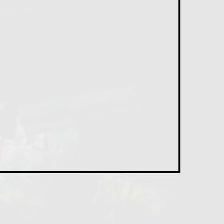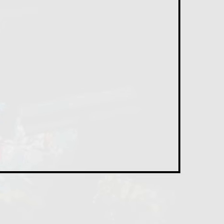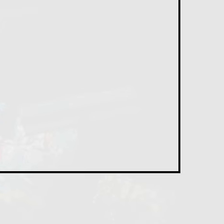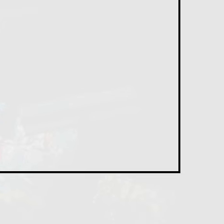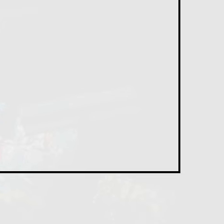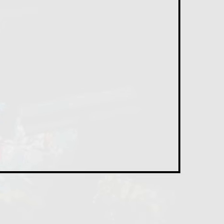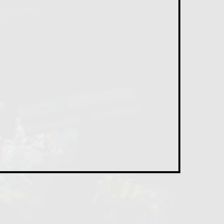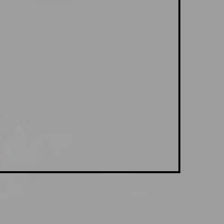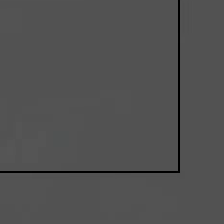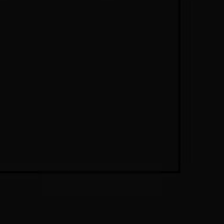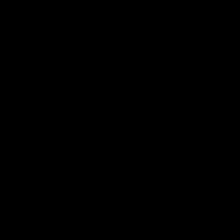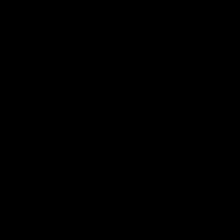forte h